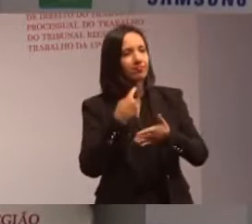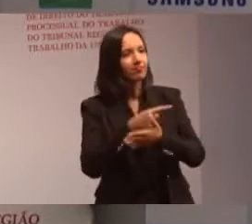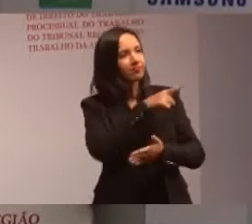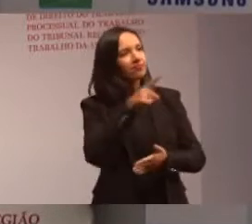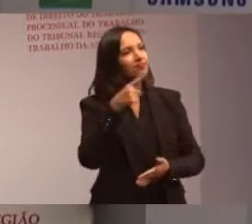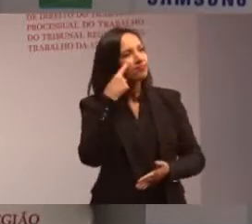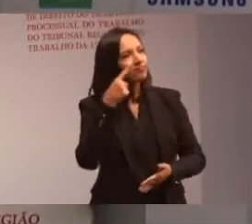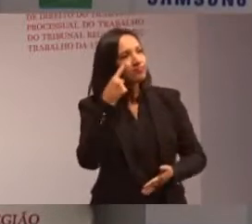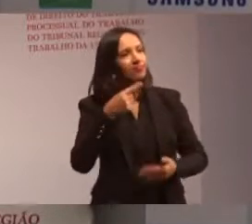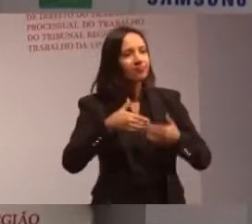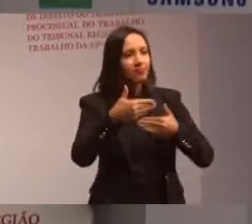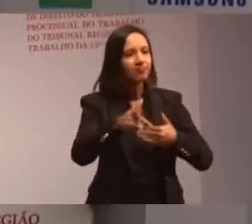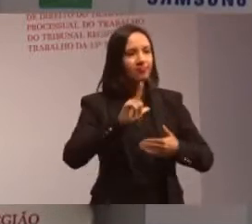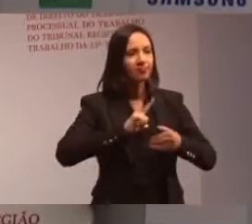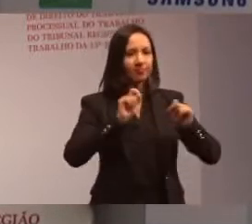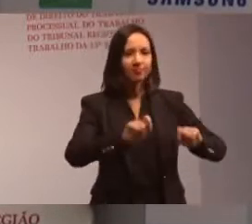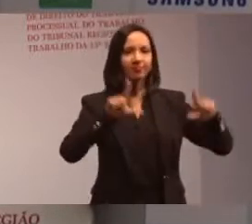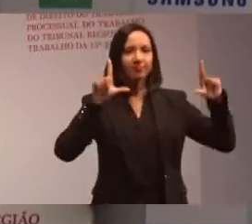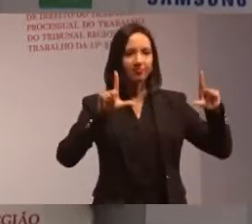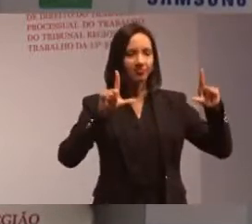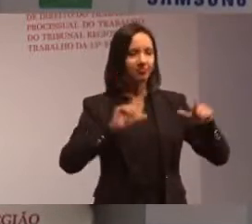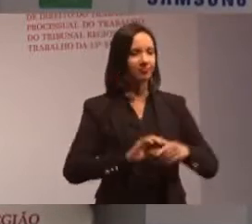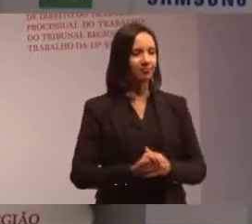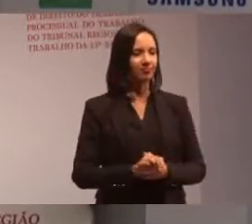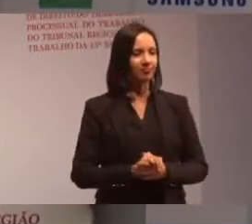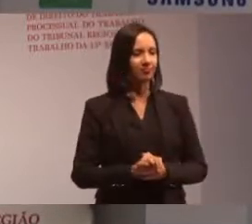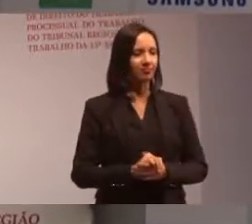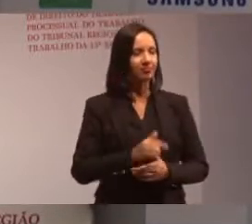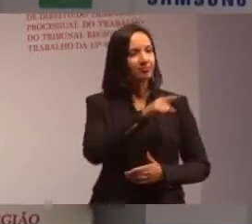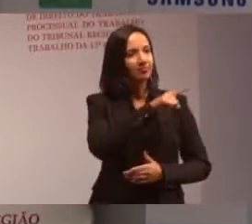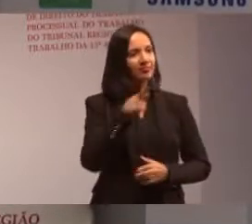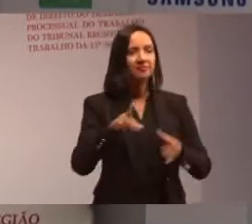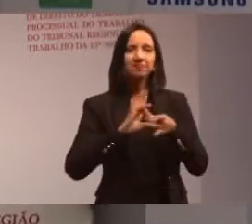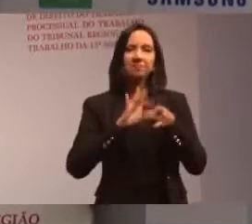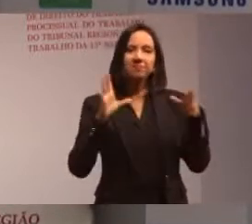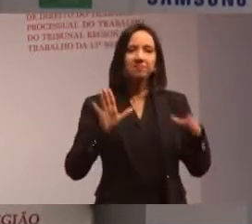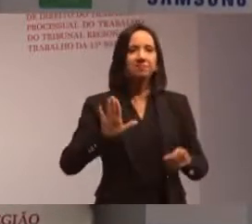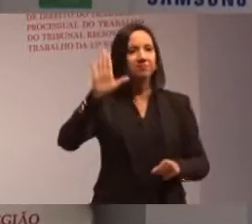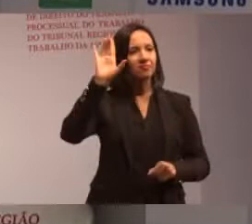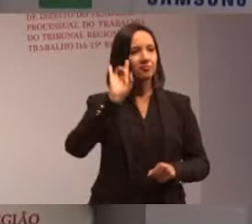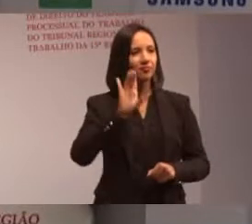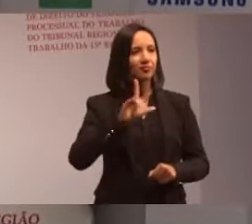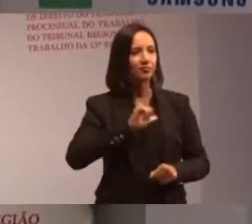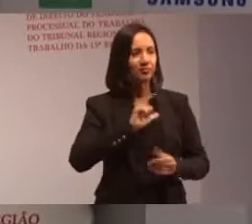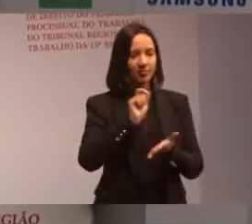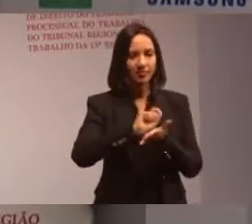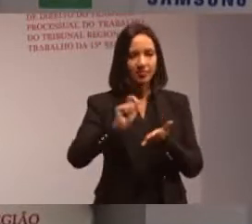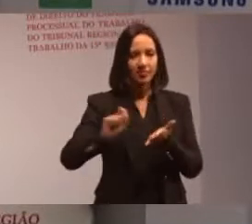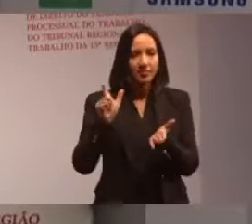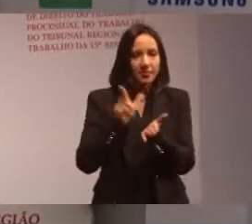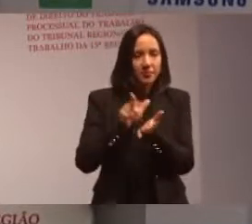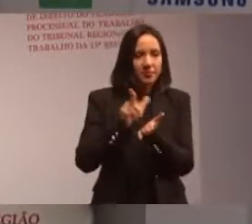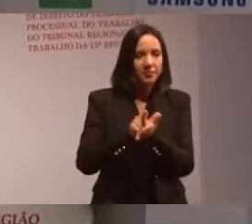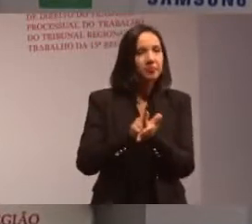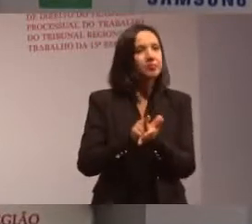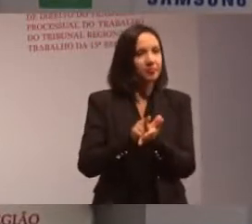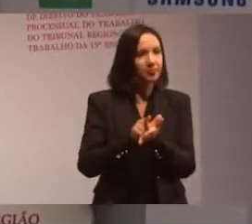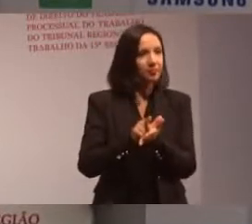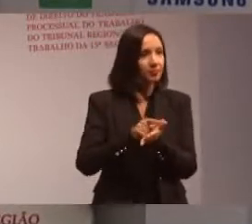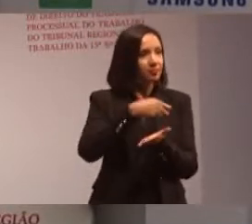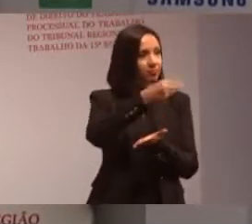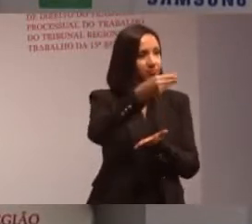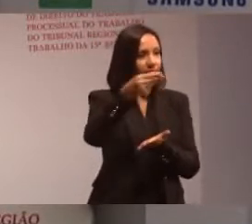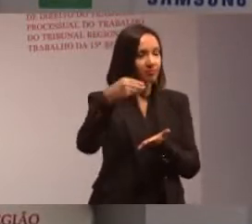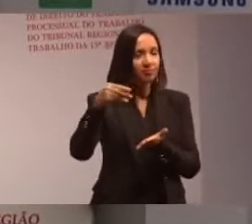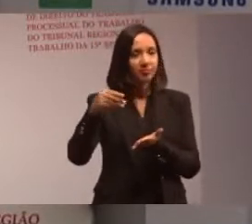ter a partir da exposição neste painel. Então, os senhores fiquem à vontade, pedimos apenas que façam por escrito, no material que foi colocado na pasta dos